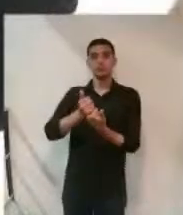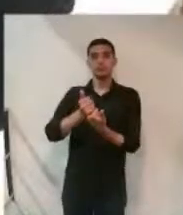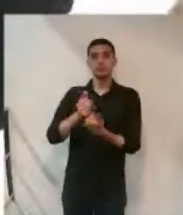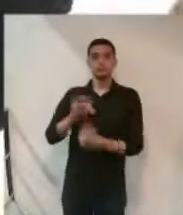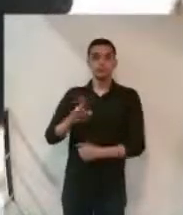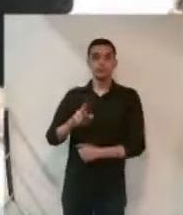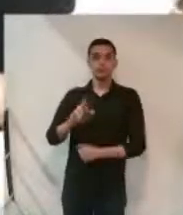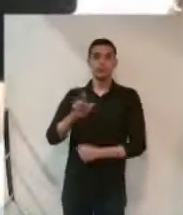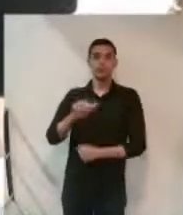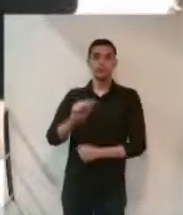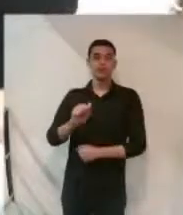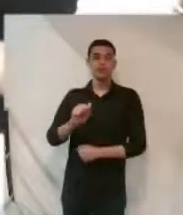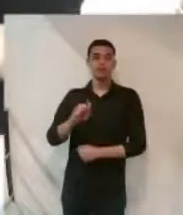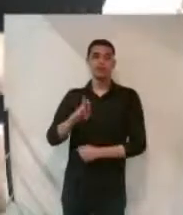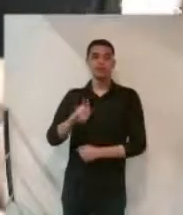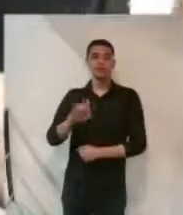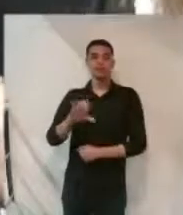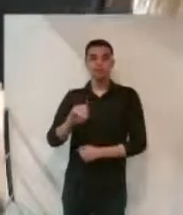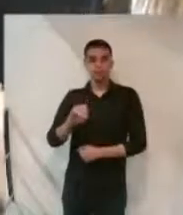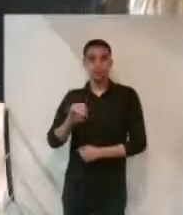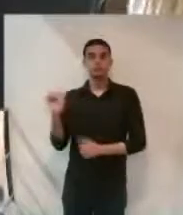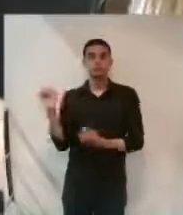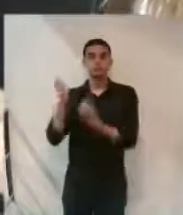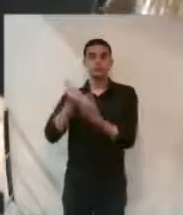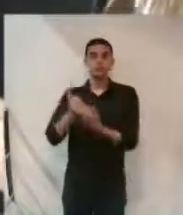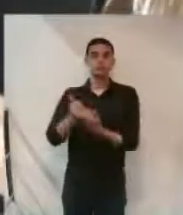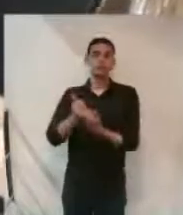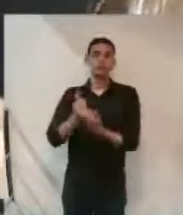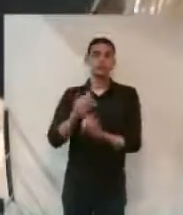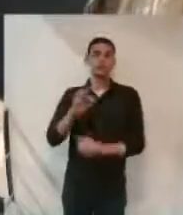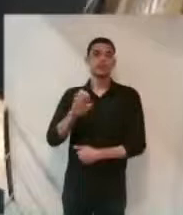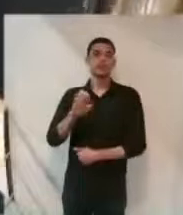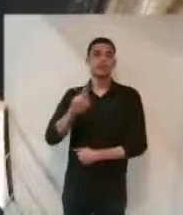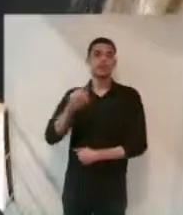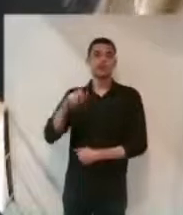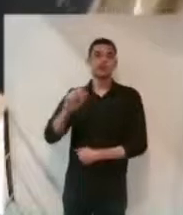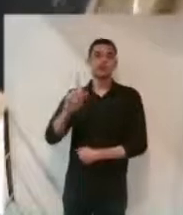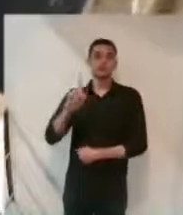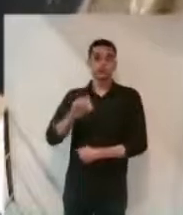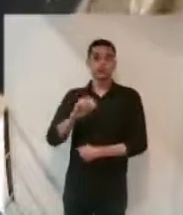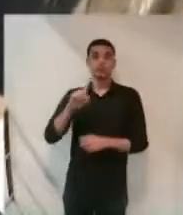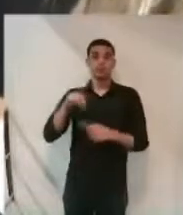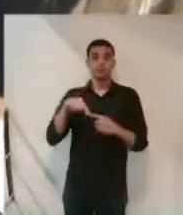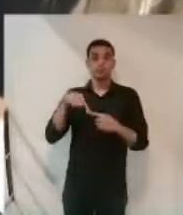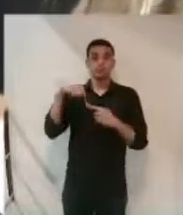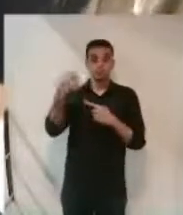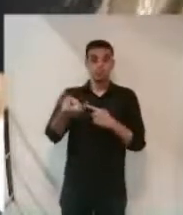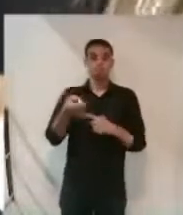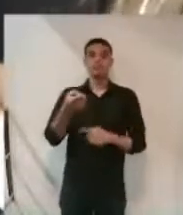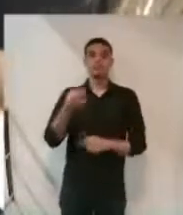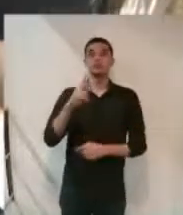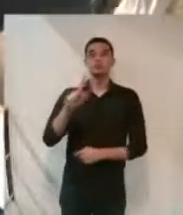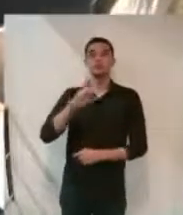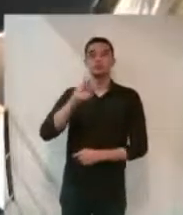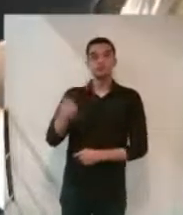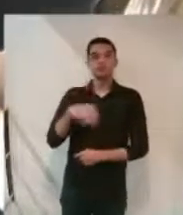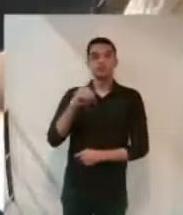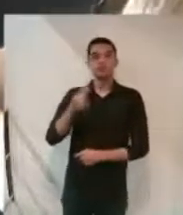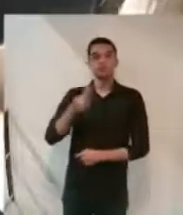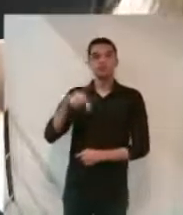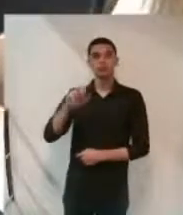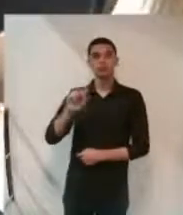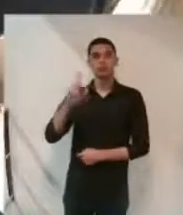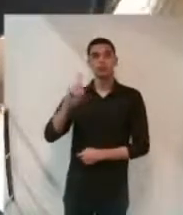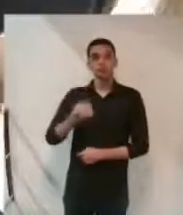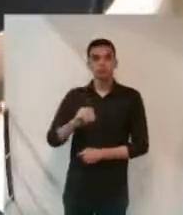Fabrício Soler, o doutor Fernando Rodrigues. Na sequência, vamos chamar o doutor Jorlândio Félix, que